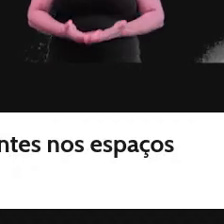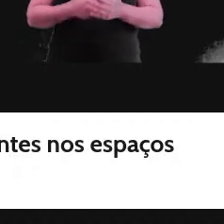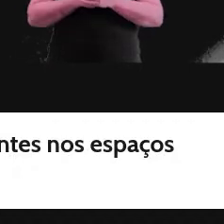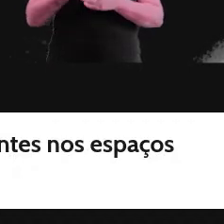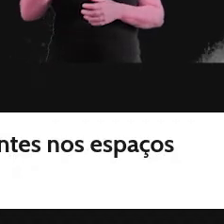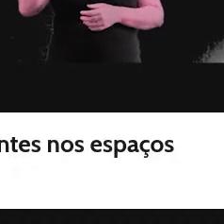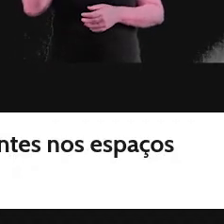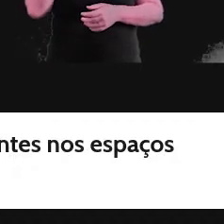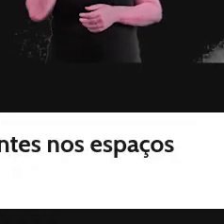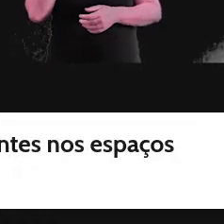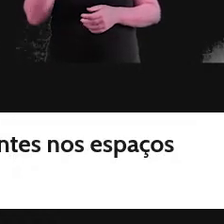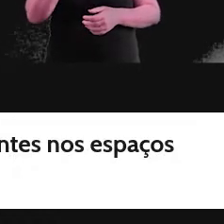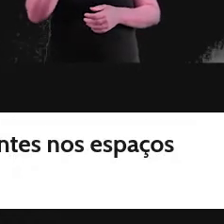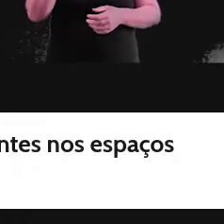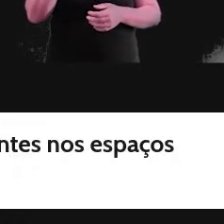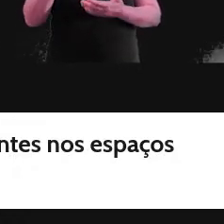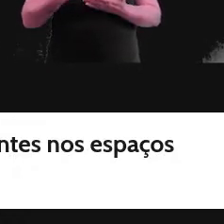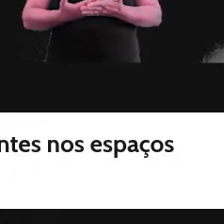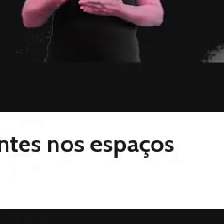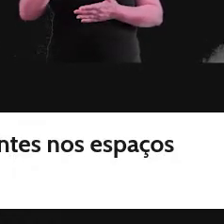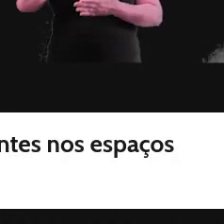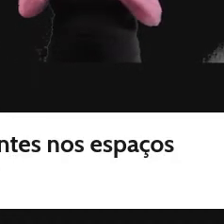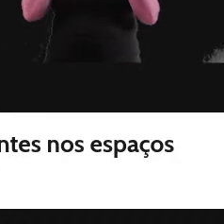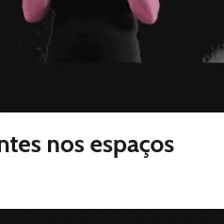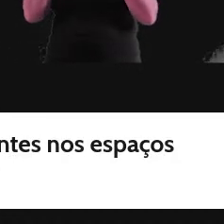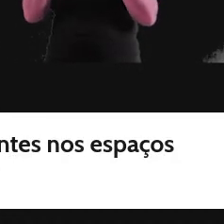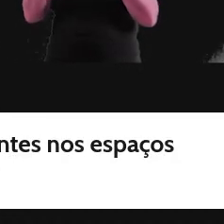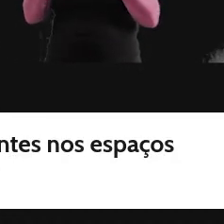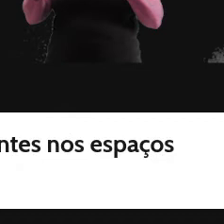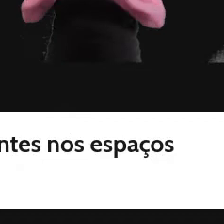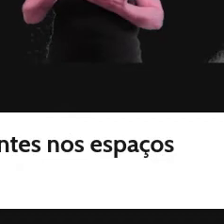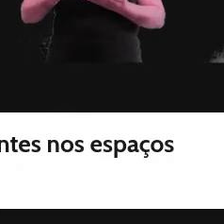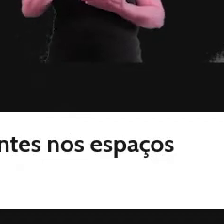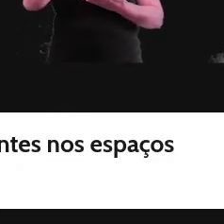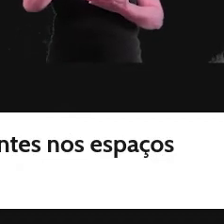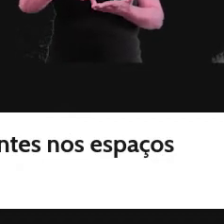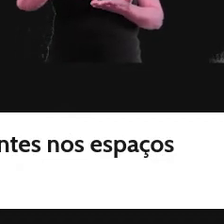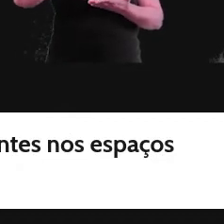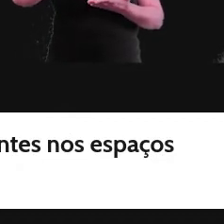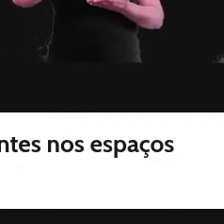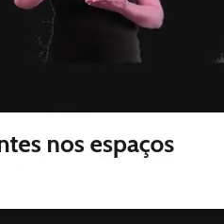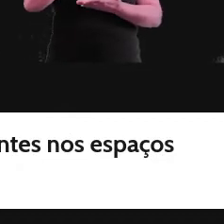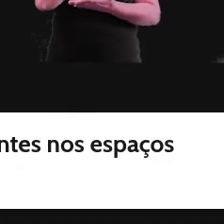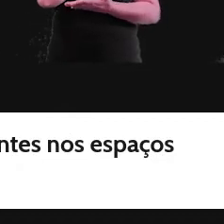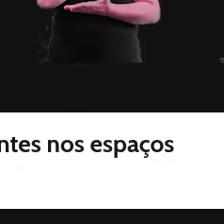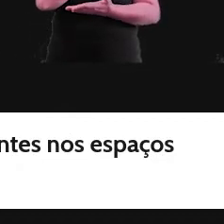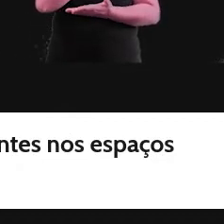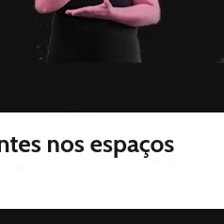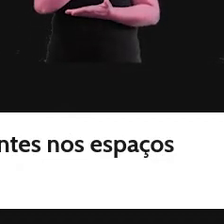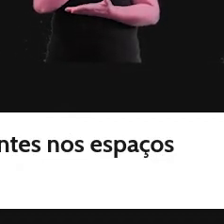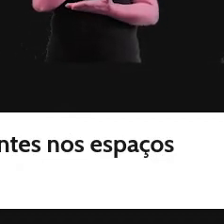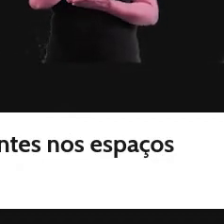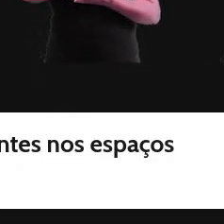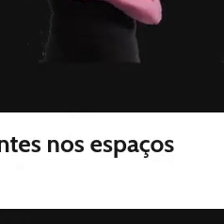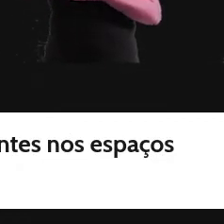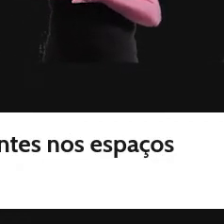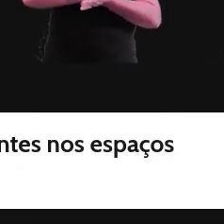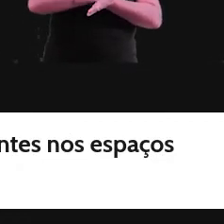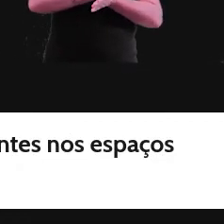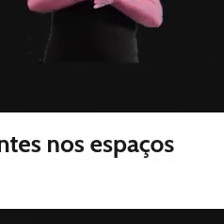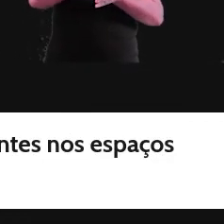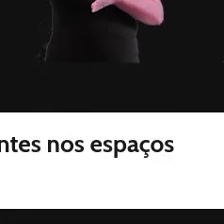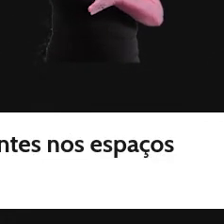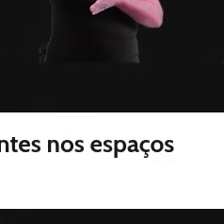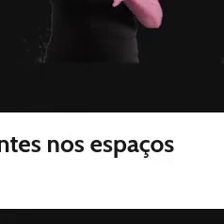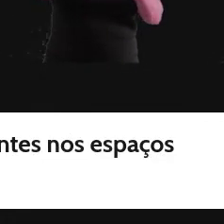eu acho que o que a gente tem conversado atualmente é que a exclusão dos museus, do universo científico